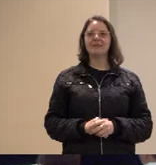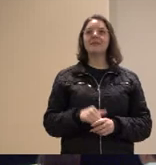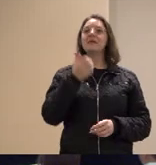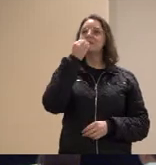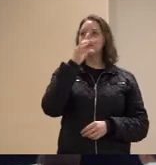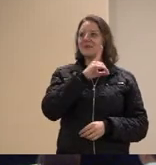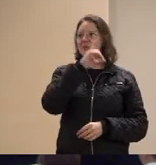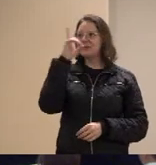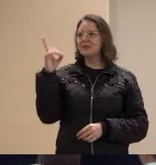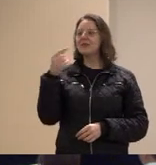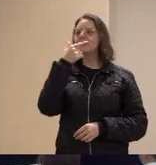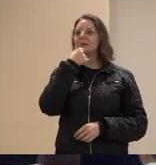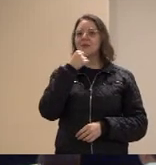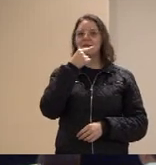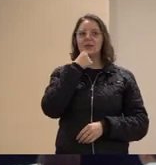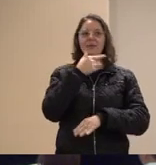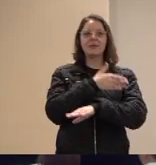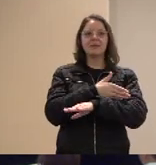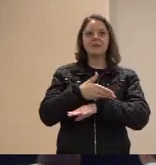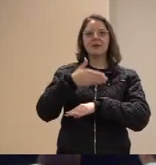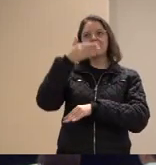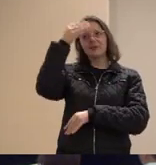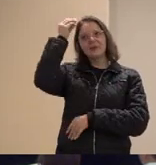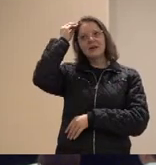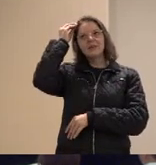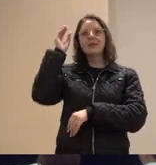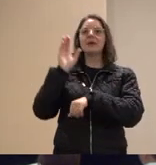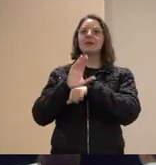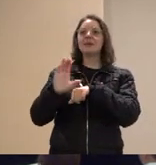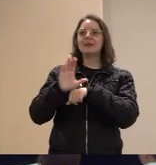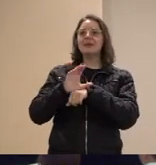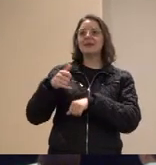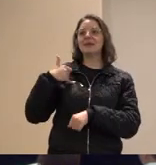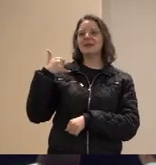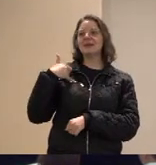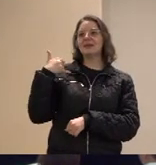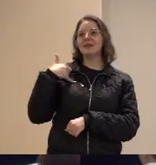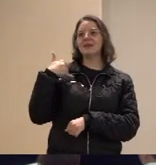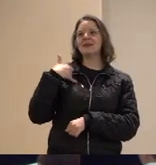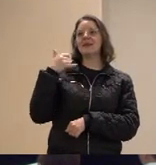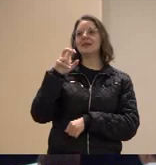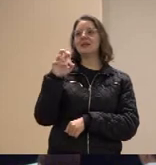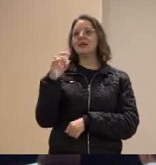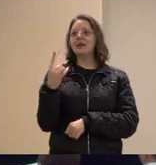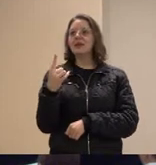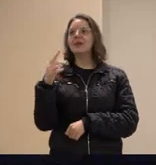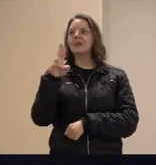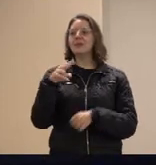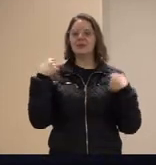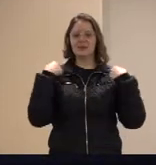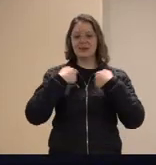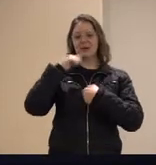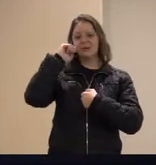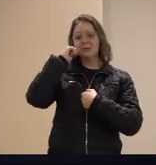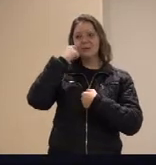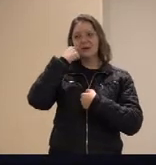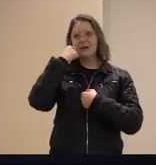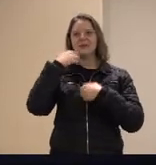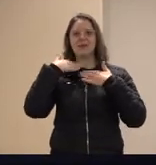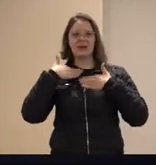anos. Também estou trajando um terno preto, camisa branca e gravata com listra.